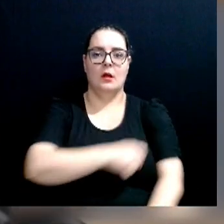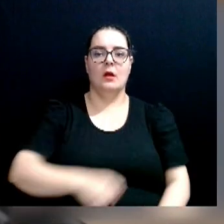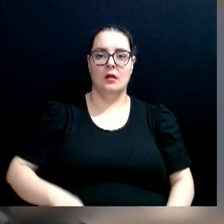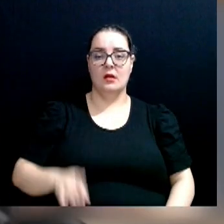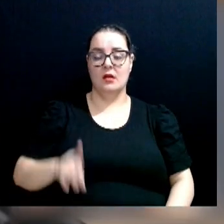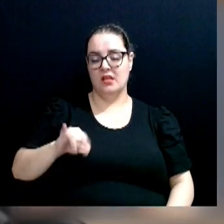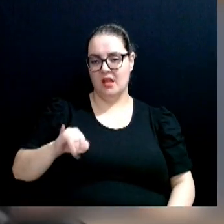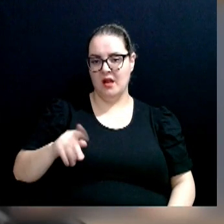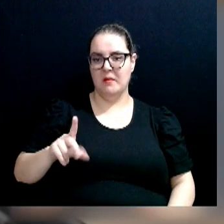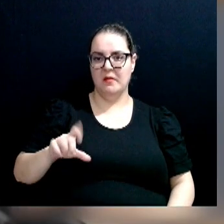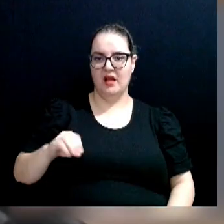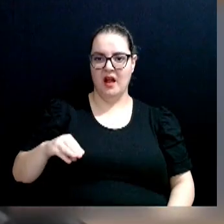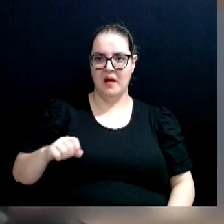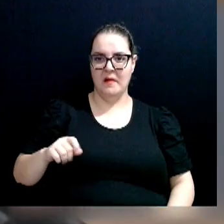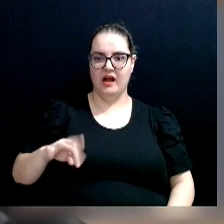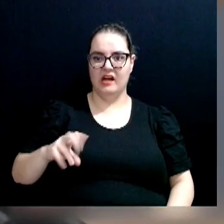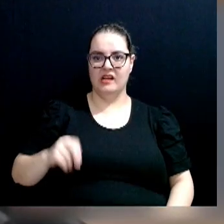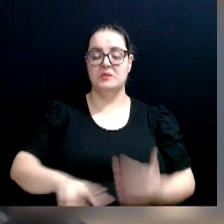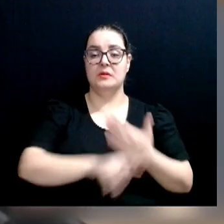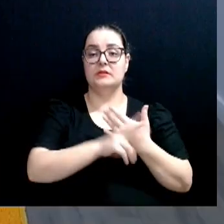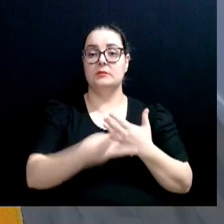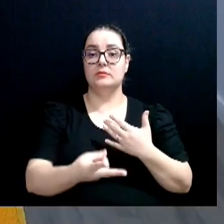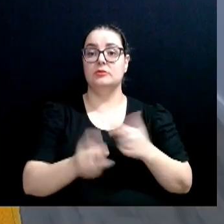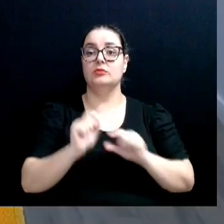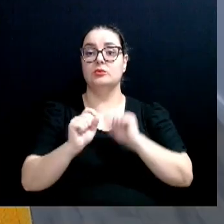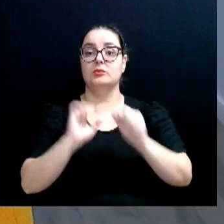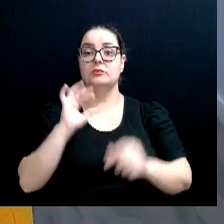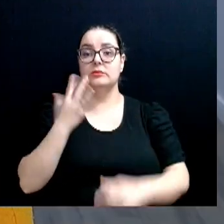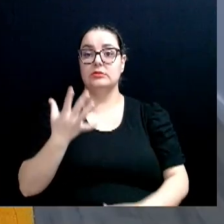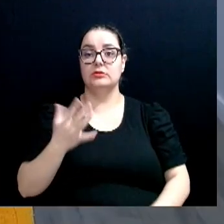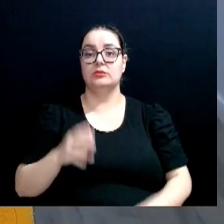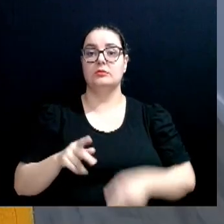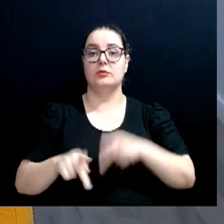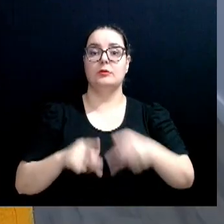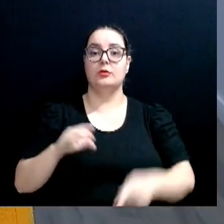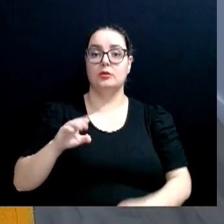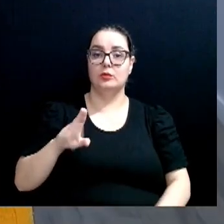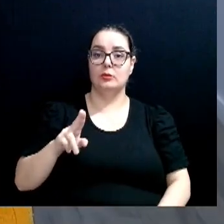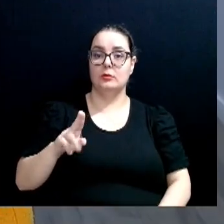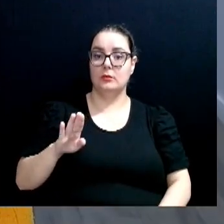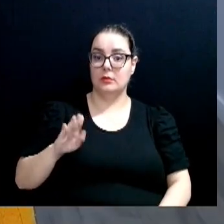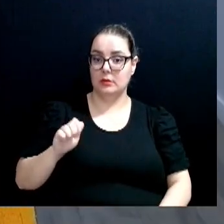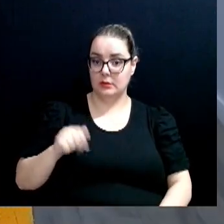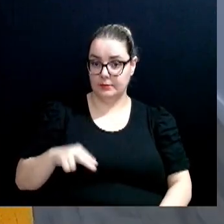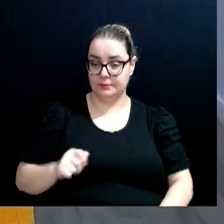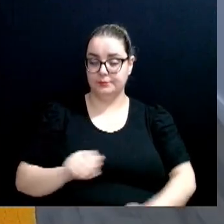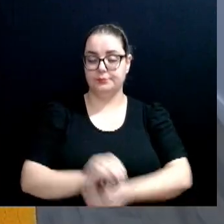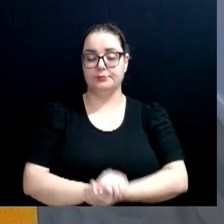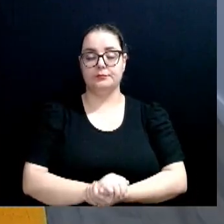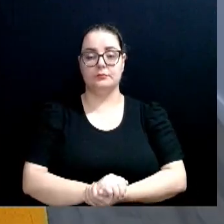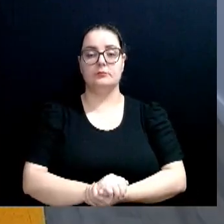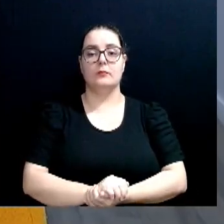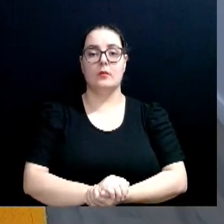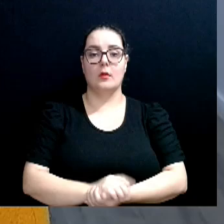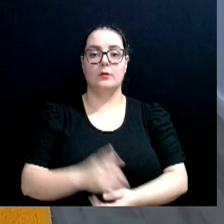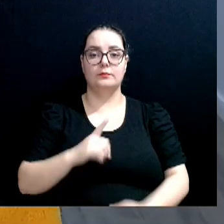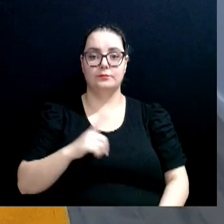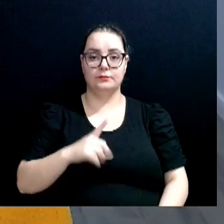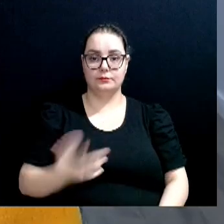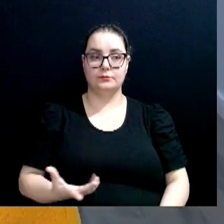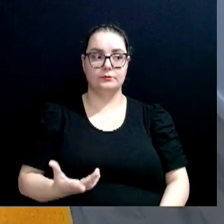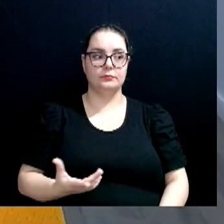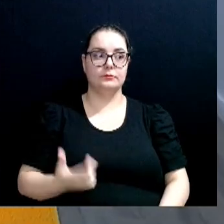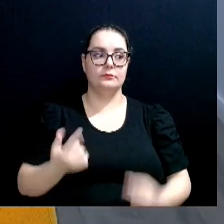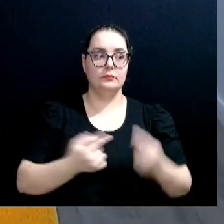reflexos da medida sobre a população cubana. Então a gente teve o debate que a gente falou sobre Cuba, né,